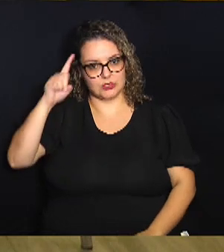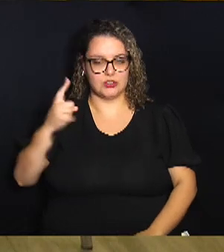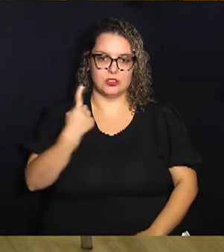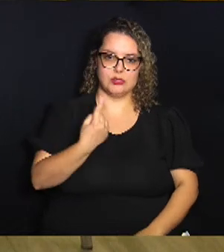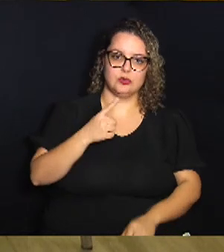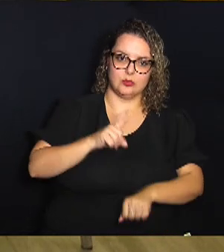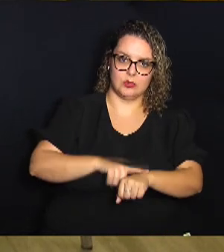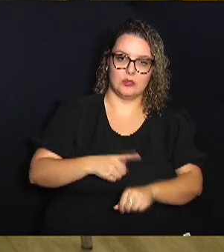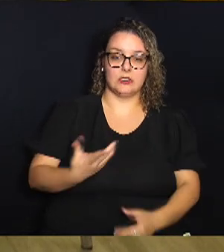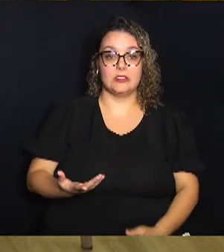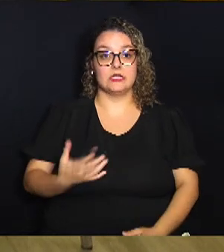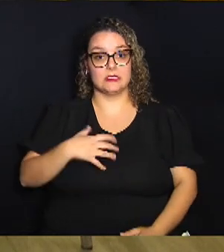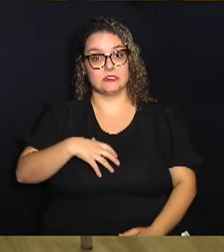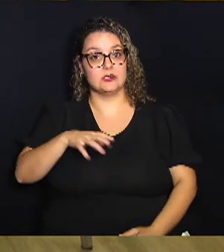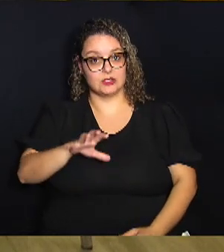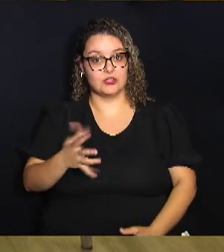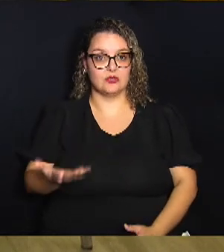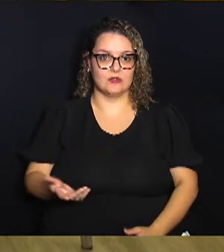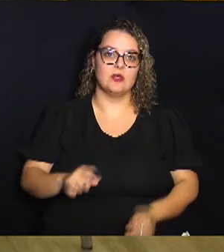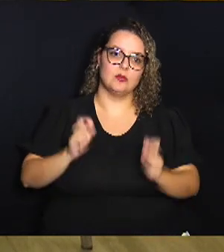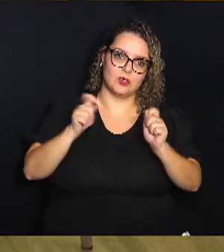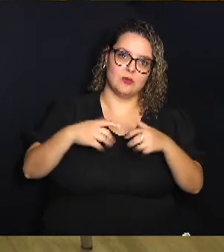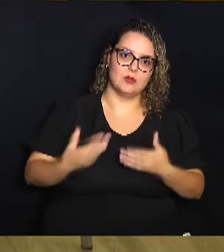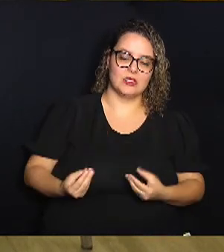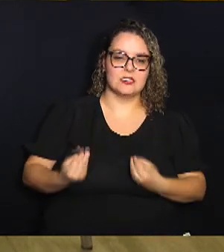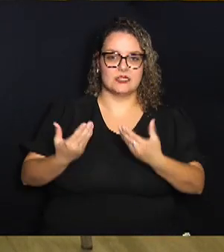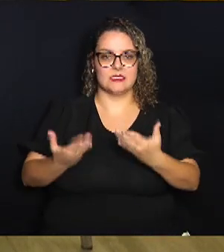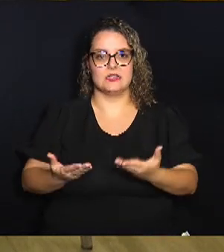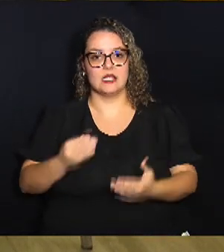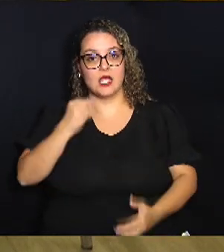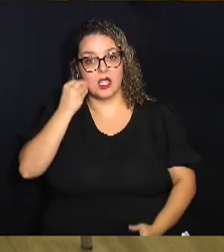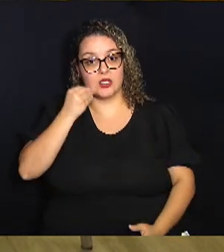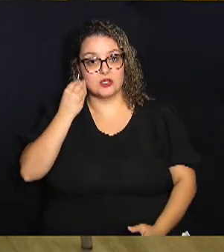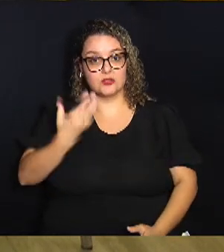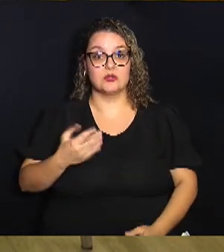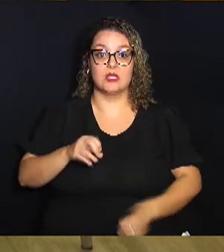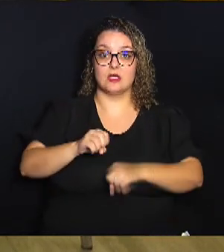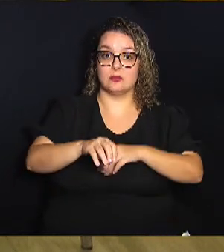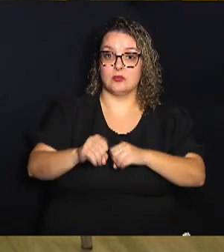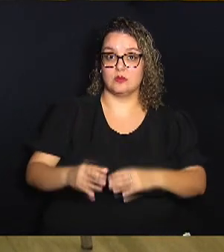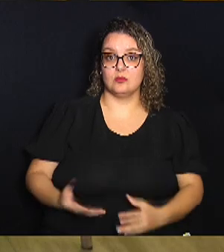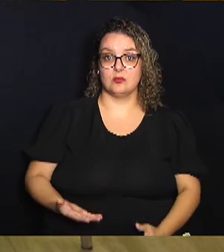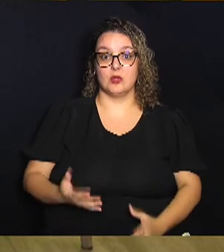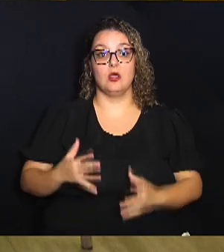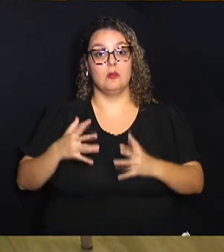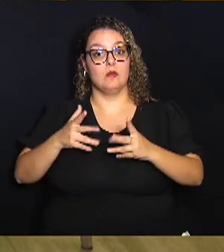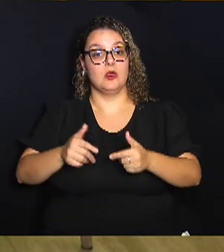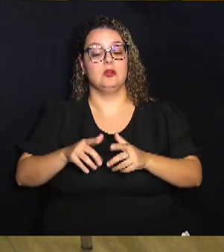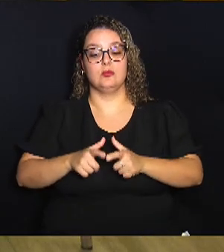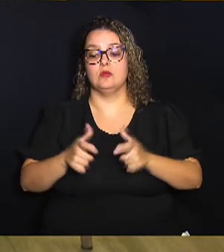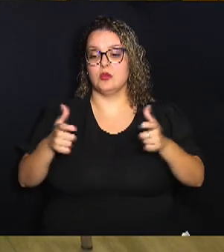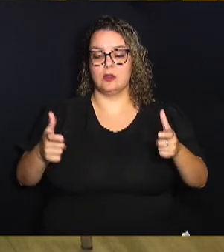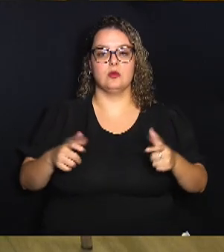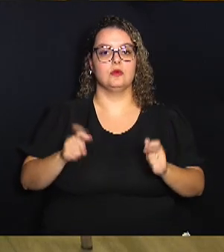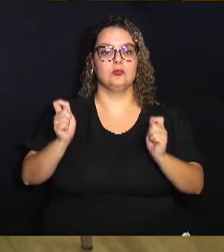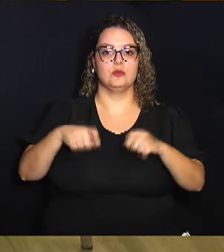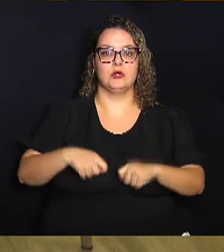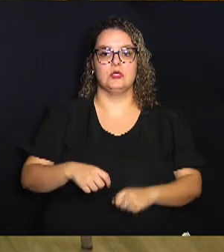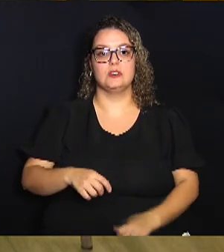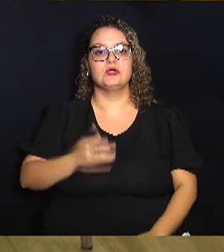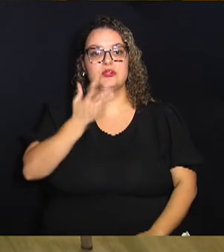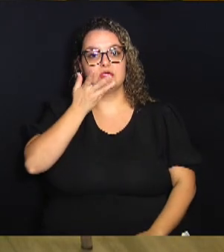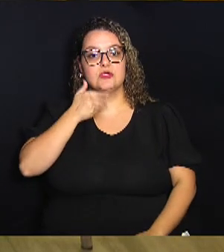horário. Desta forma, vai ser possível proporcionar a experiência educativa para o maior número possível de crianças.